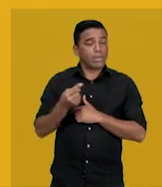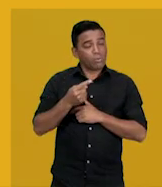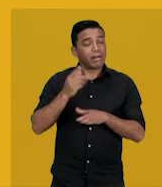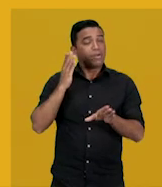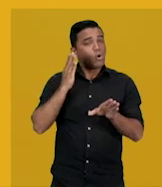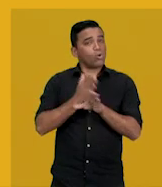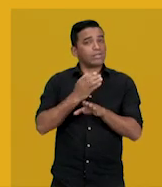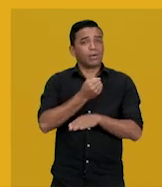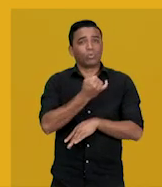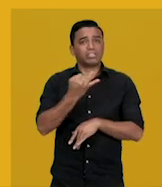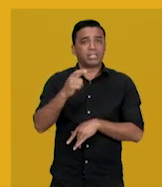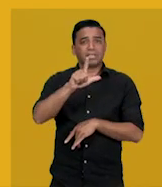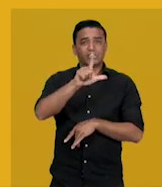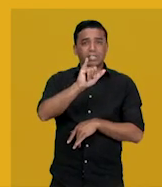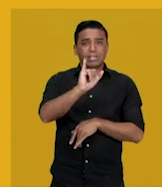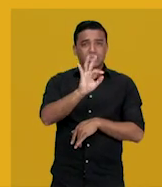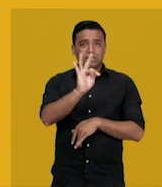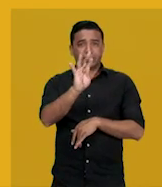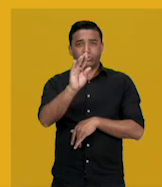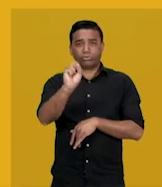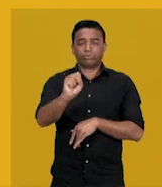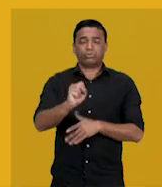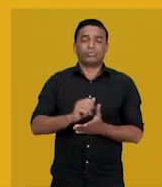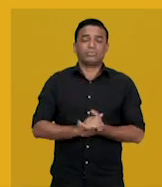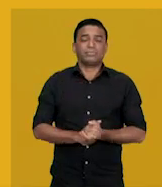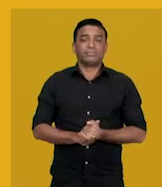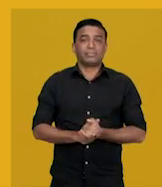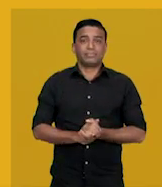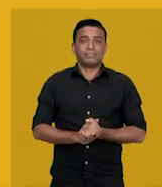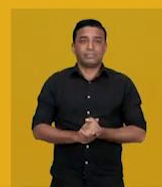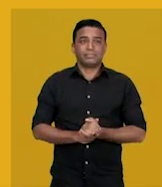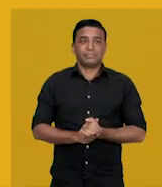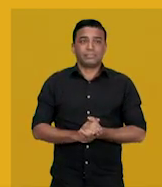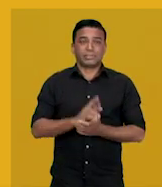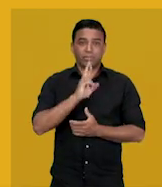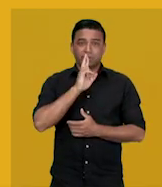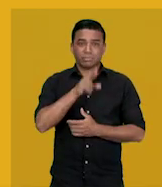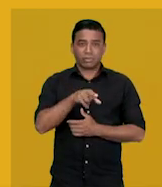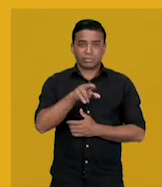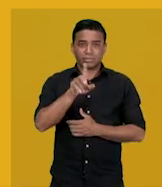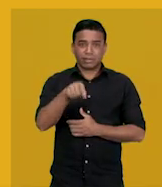a resposta é, eu tenho